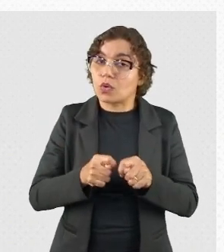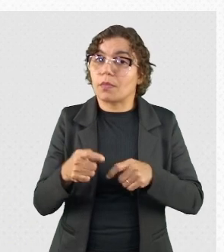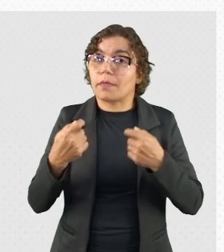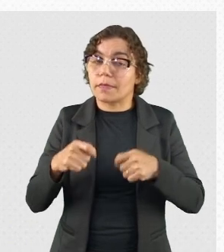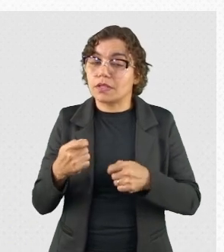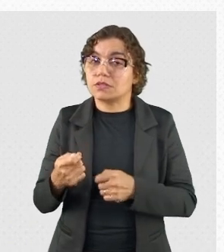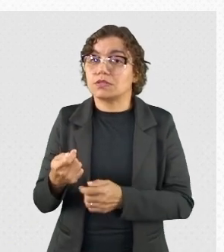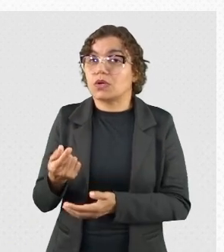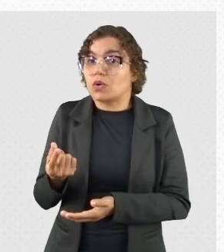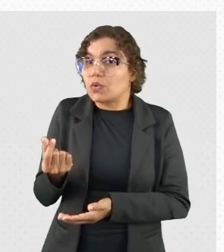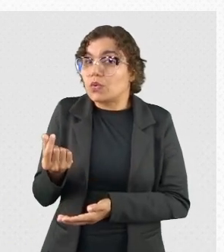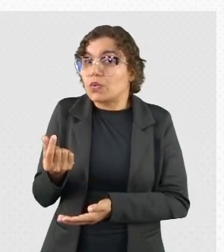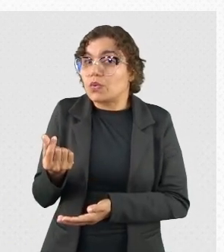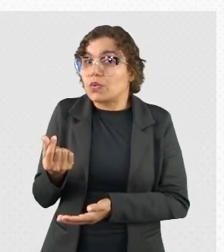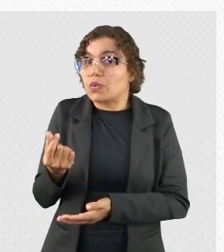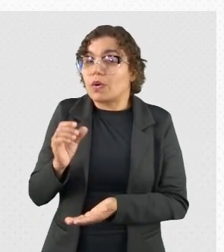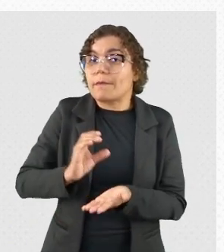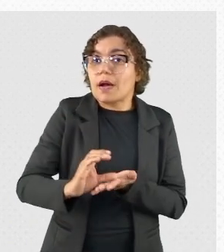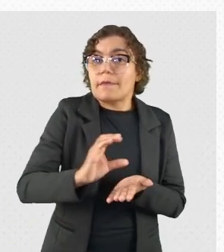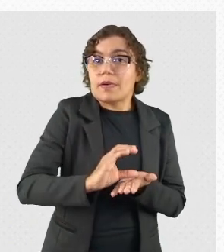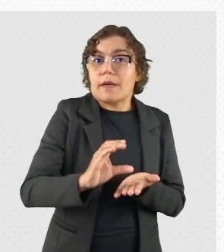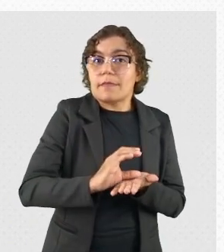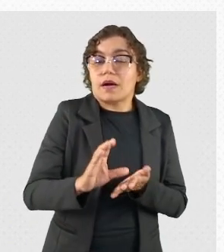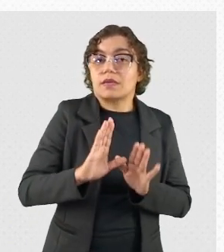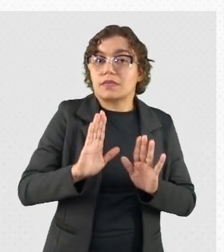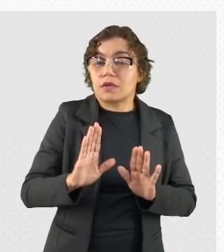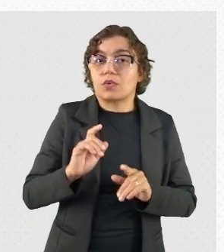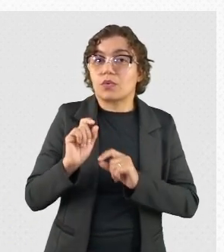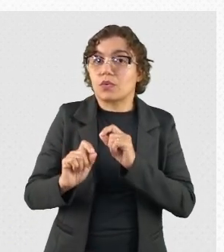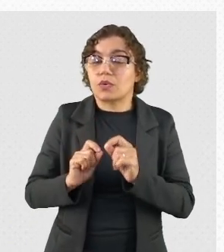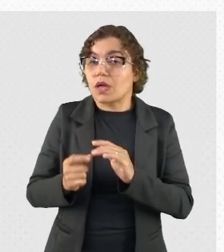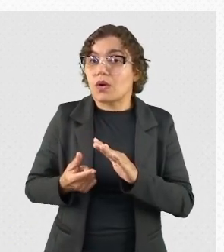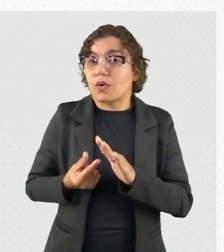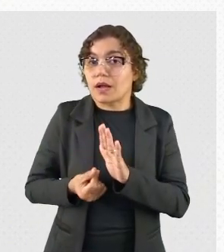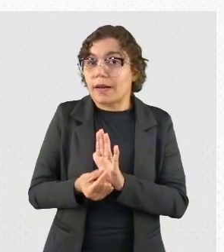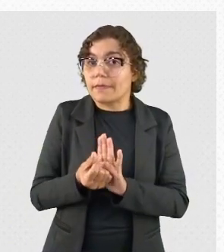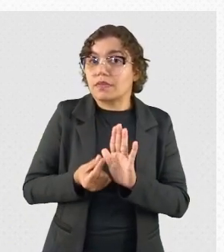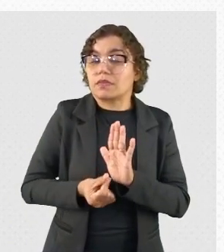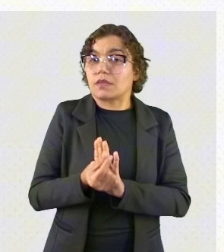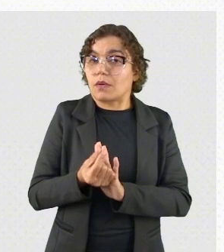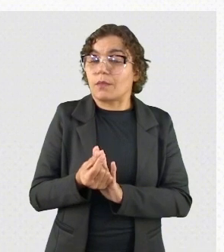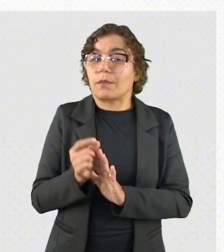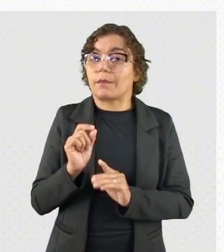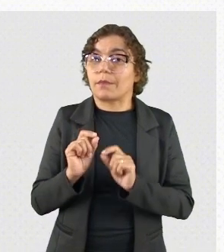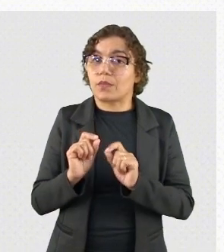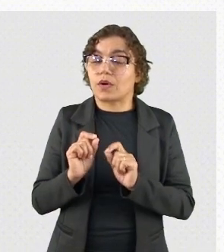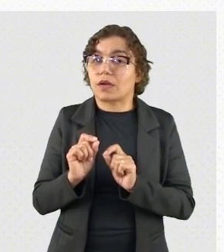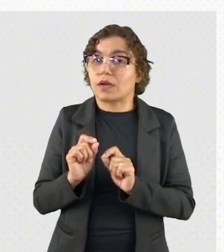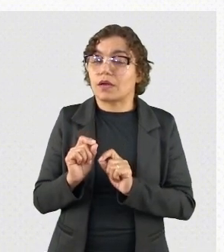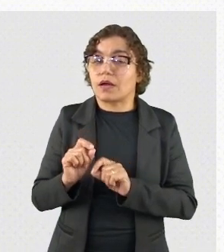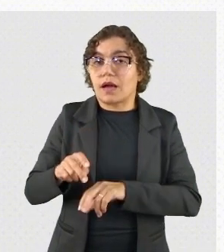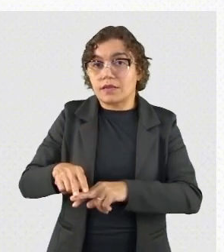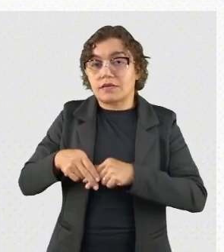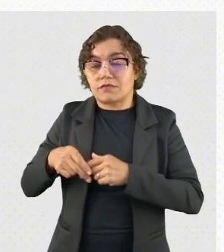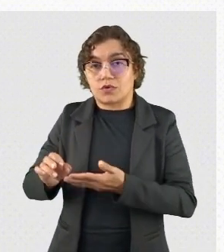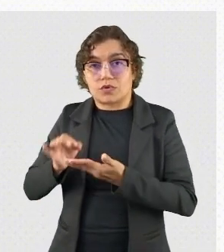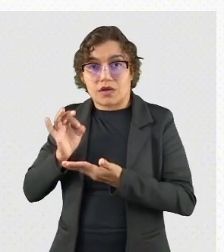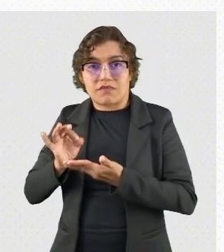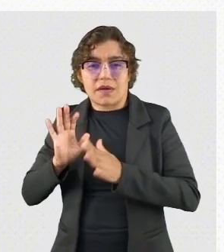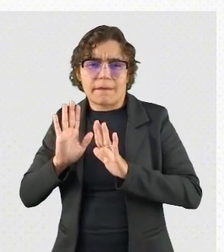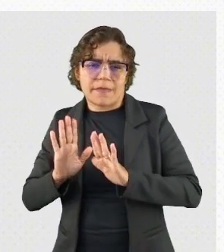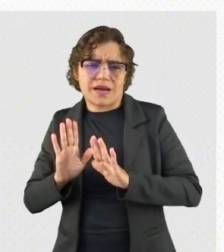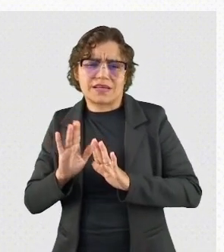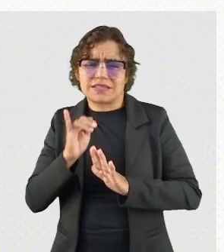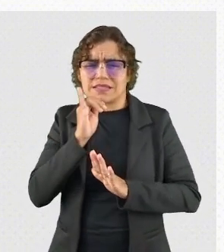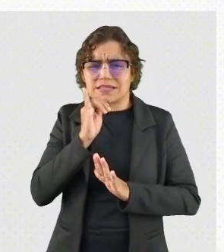investimento. E esses recursos financeiros vinham da onde? Daquilo, do capital excedente produzido a partir da venda do café. Só que era muito incipiente,